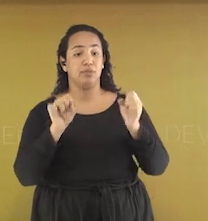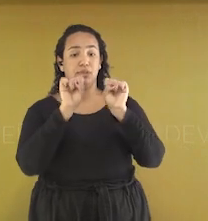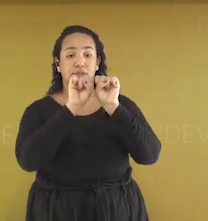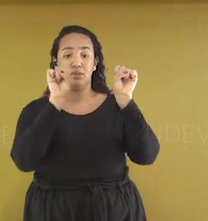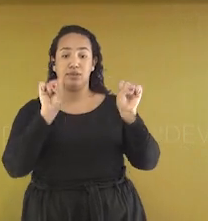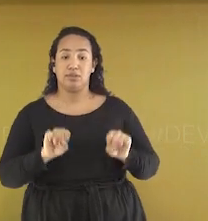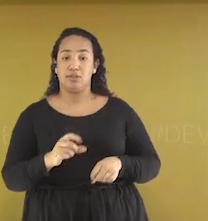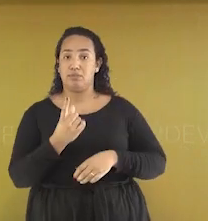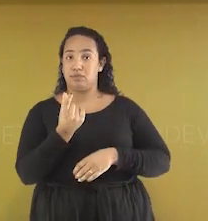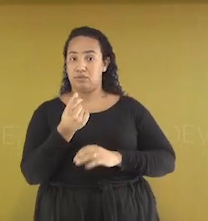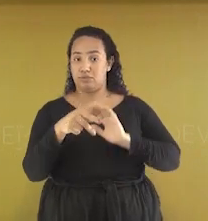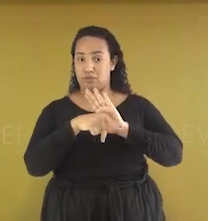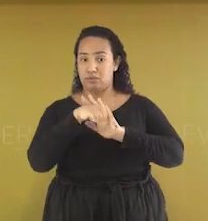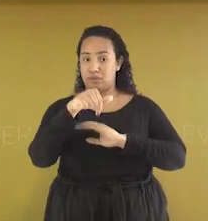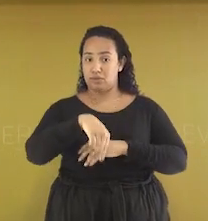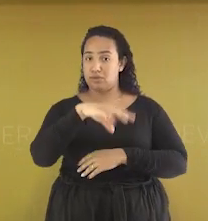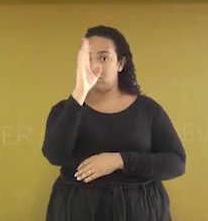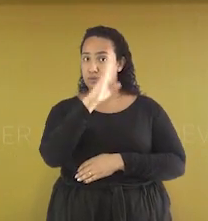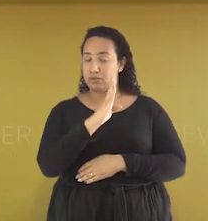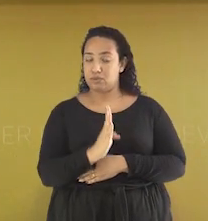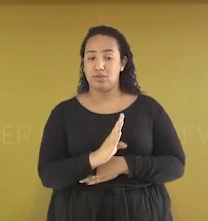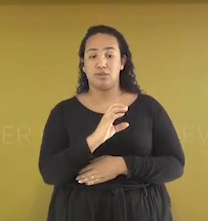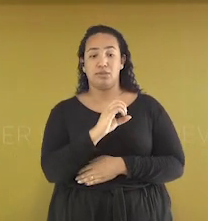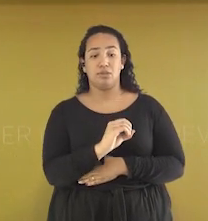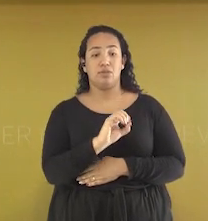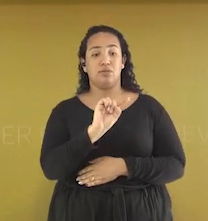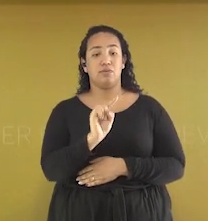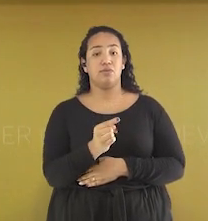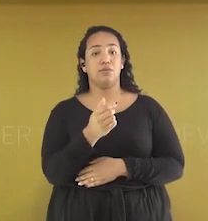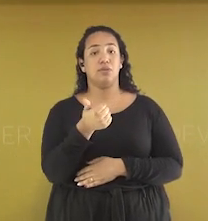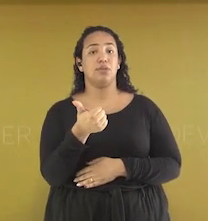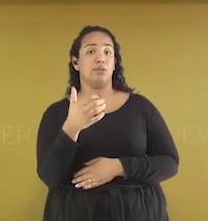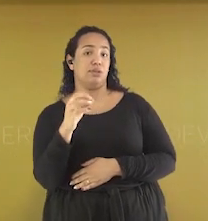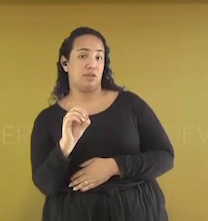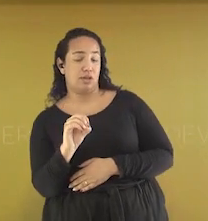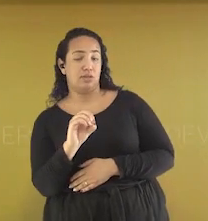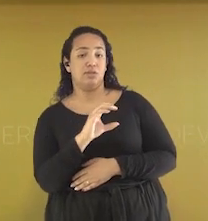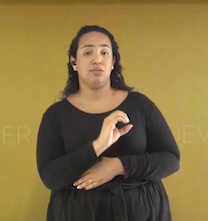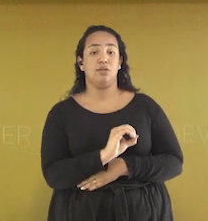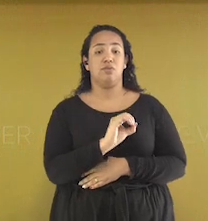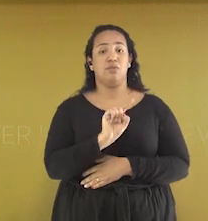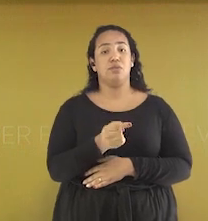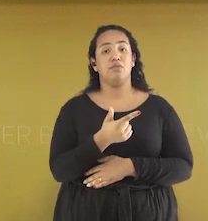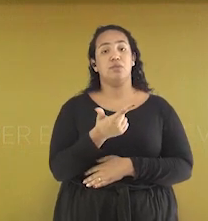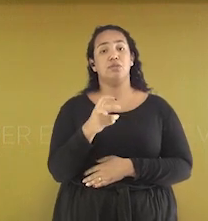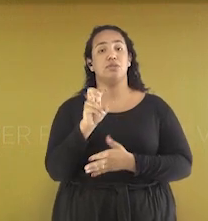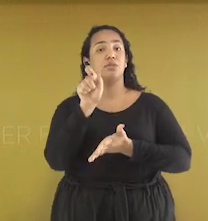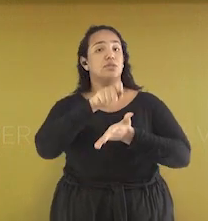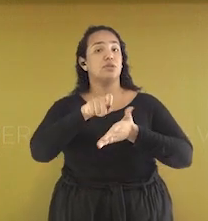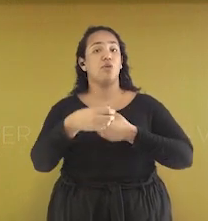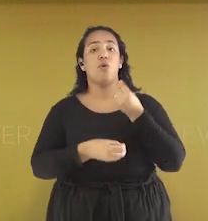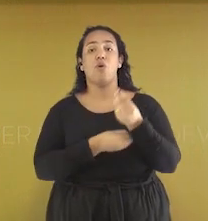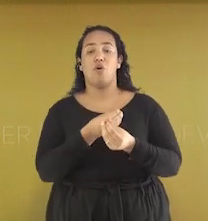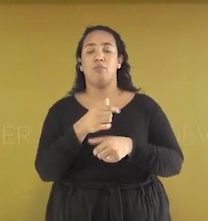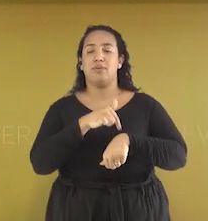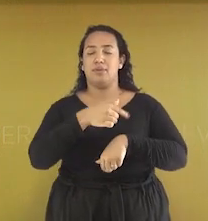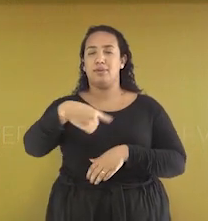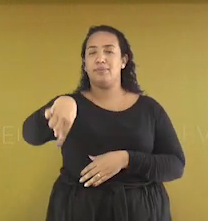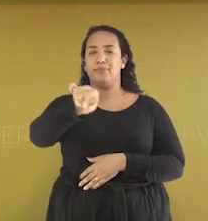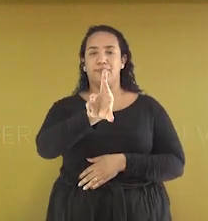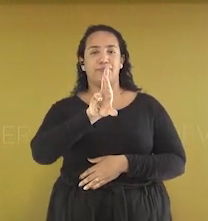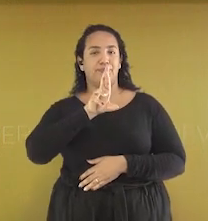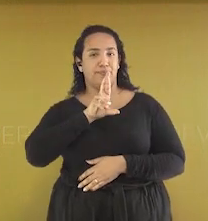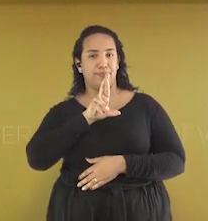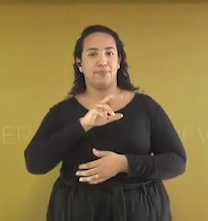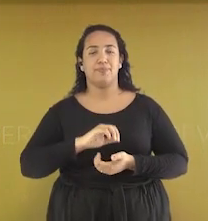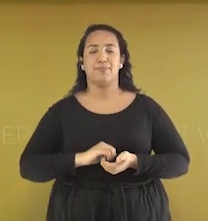atividade? Usando o sistema monetário brasileiro, como podemos ler 0,10 e 0,25?